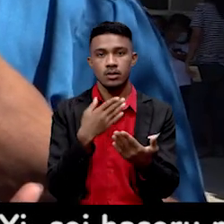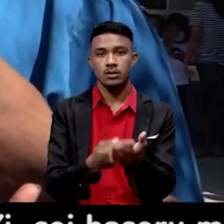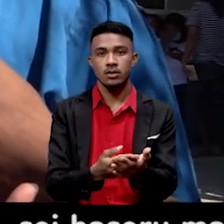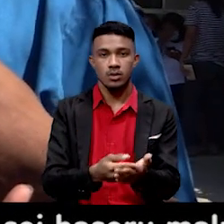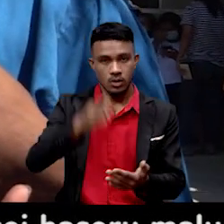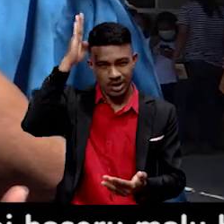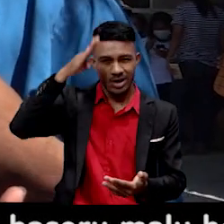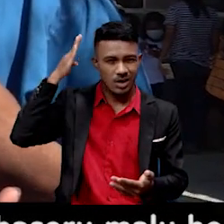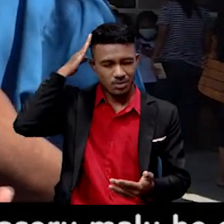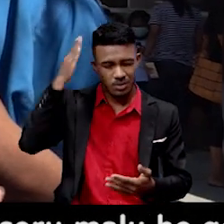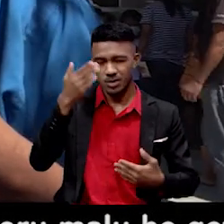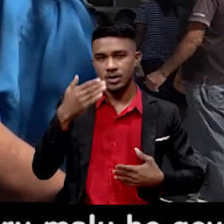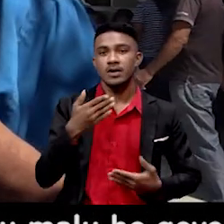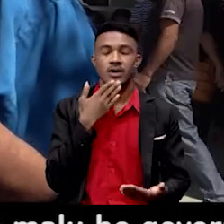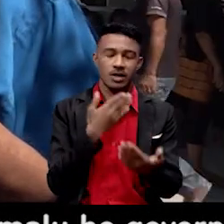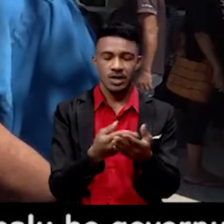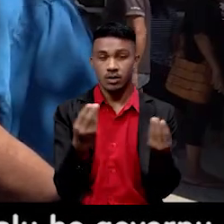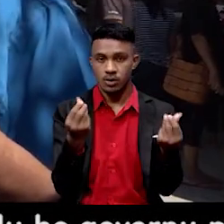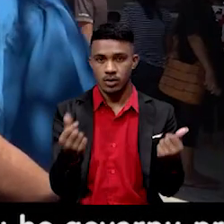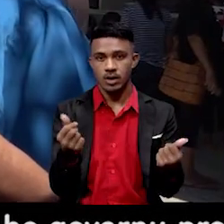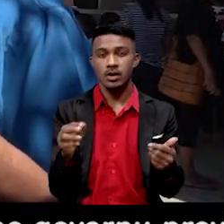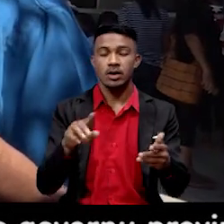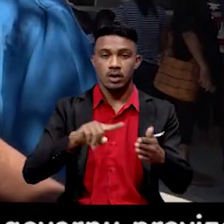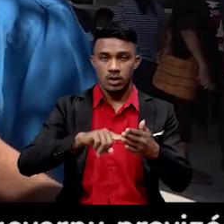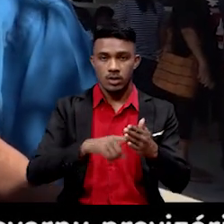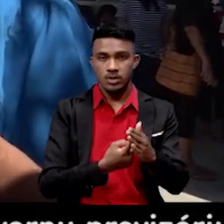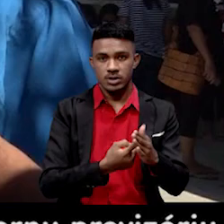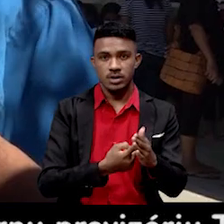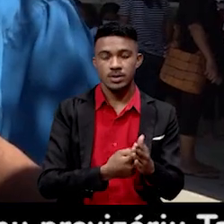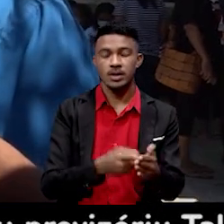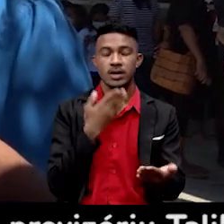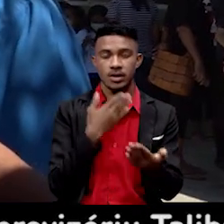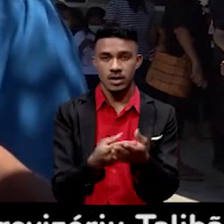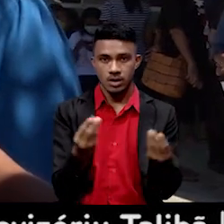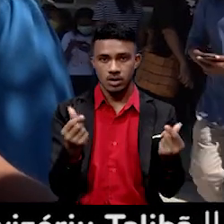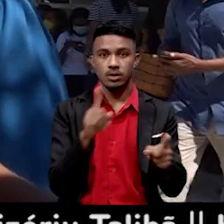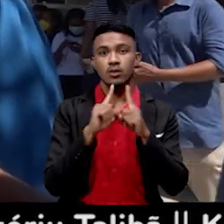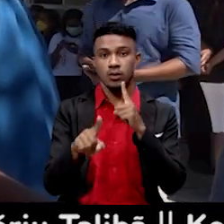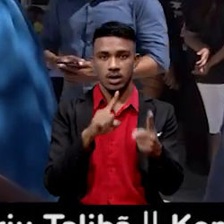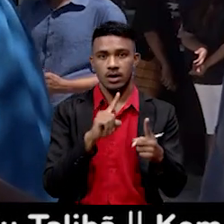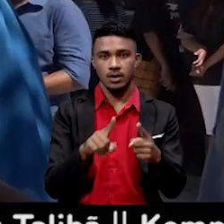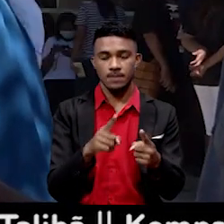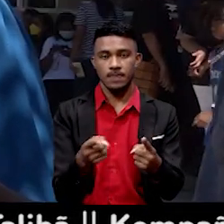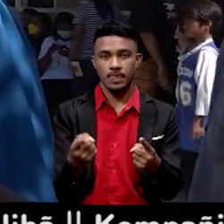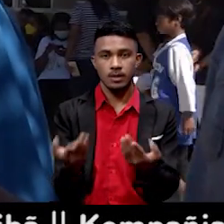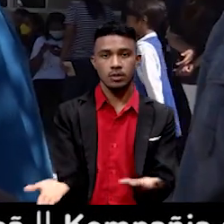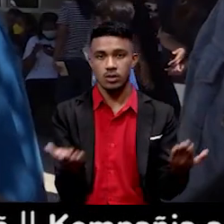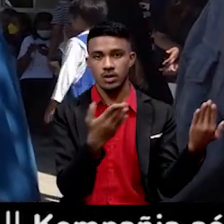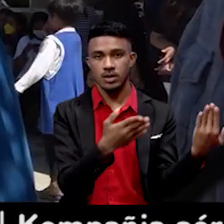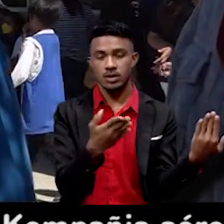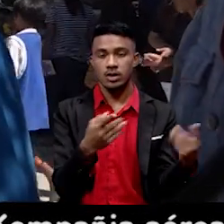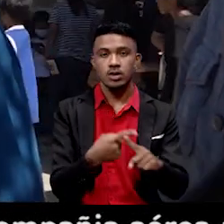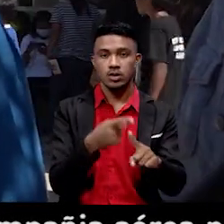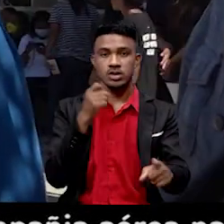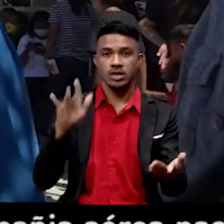preparate pronto nia começa narsa dia condição na fra tua ne kulia hela lor me tuir o si avia un